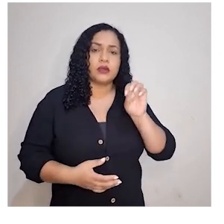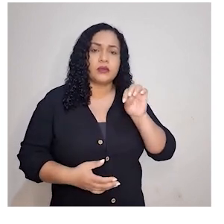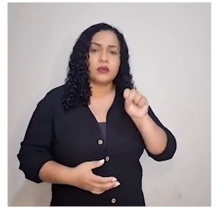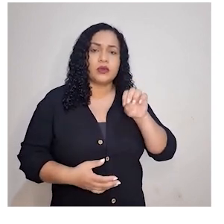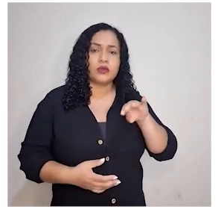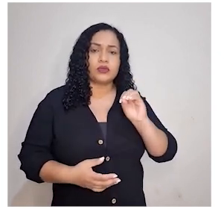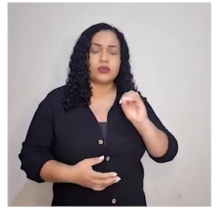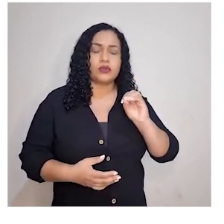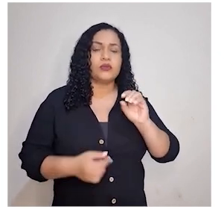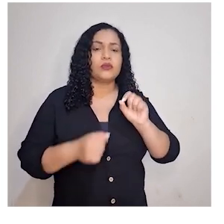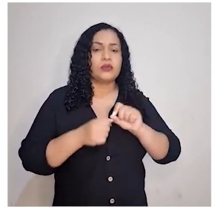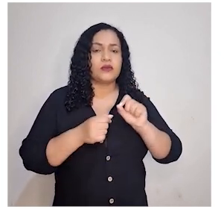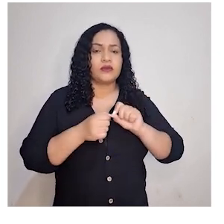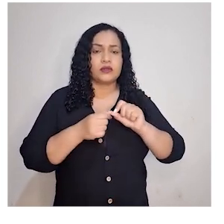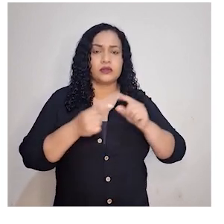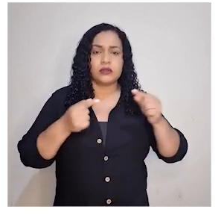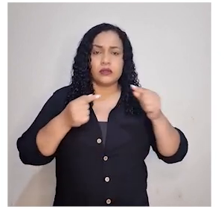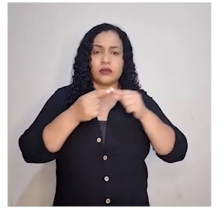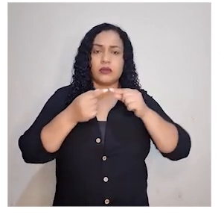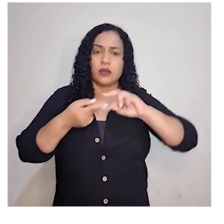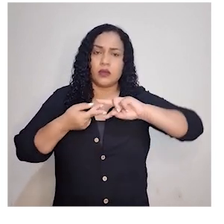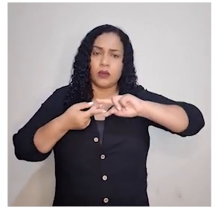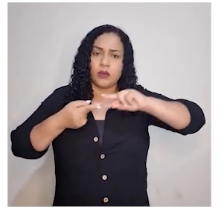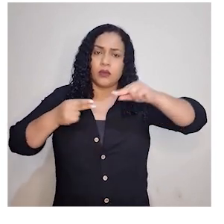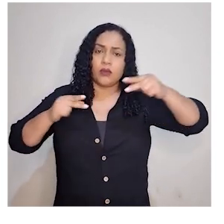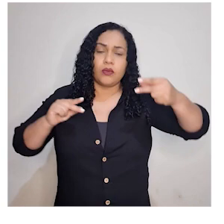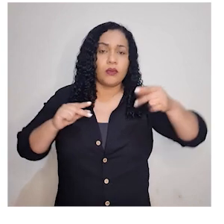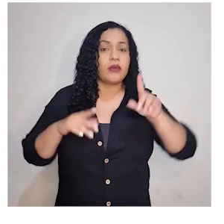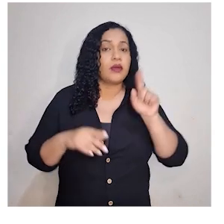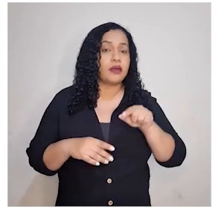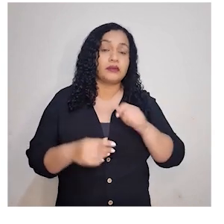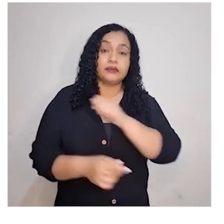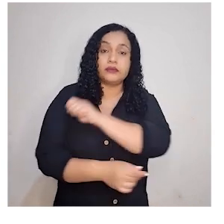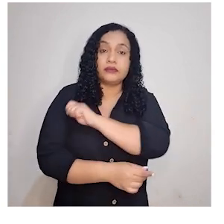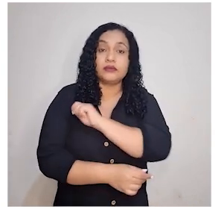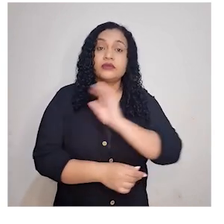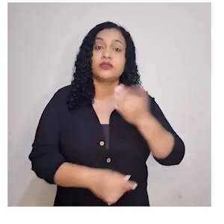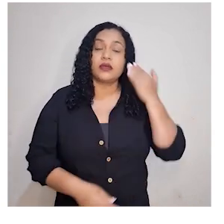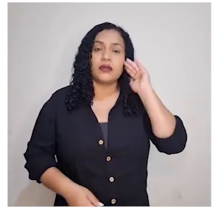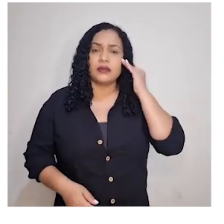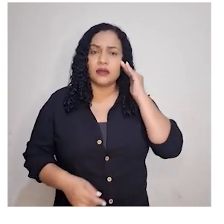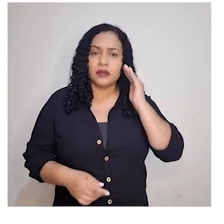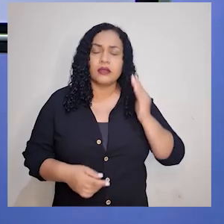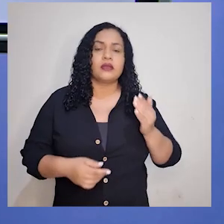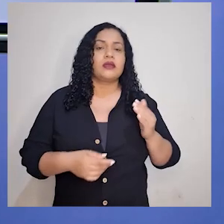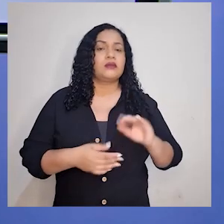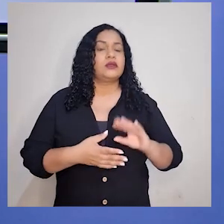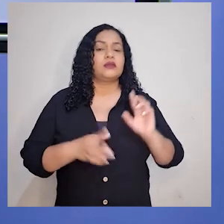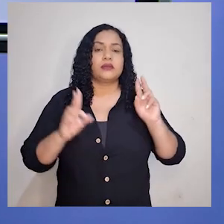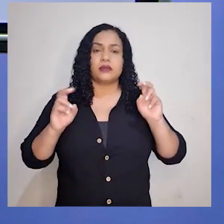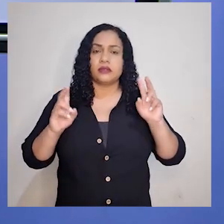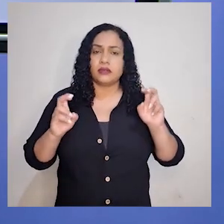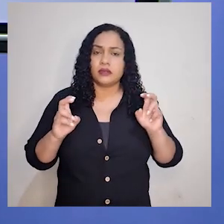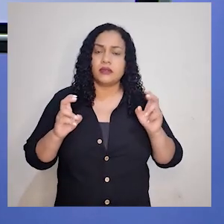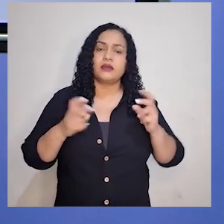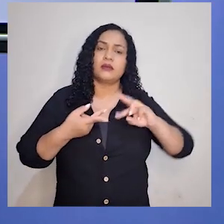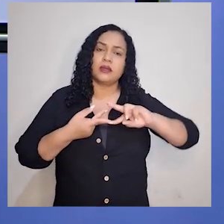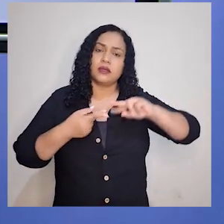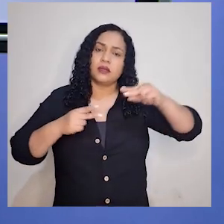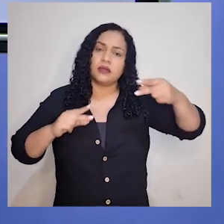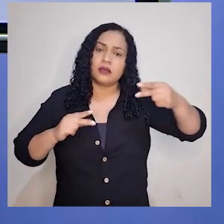essa transcrição. Depois nós temos a tradução. É isso, alunos, nós entendemos um pouco sobre as moléculas de